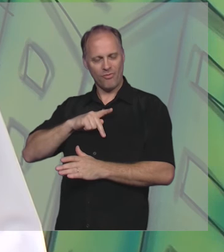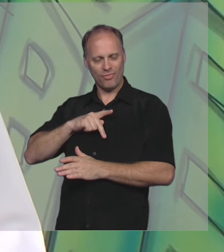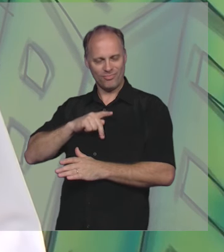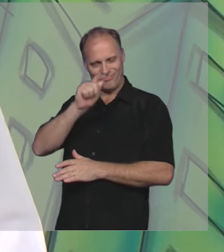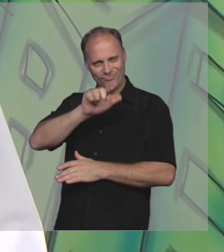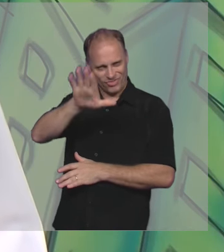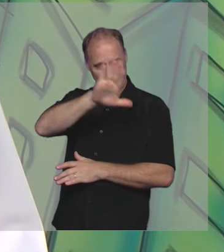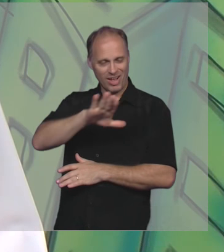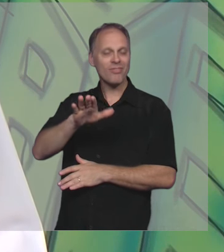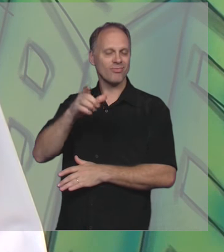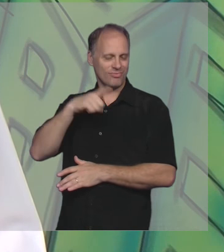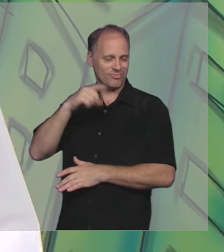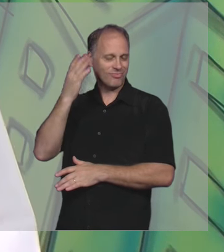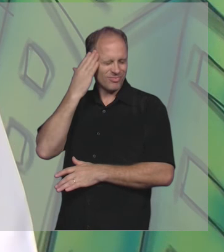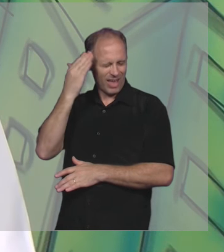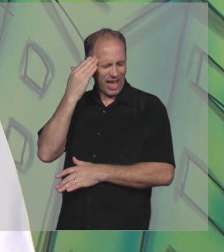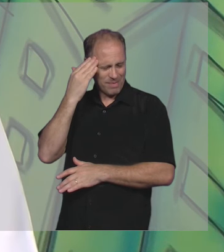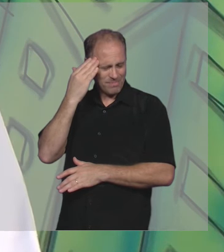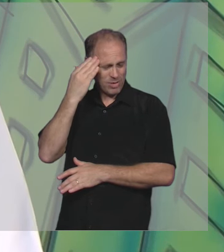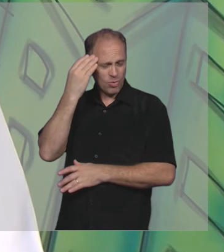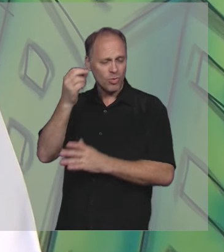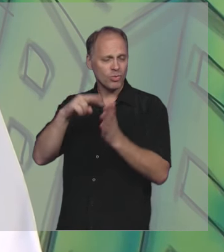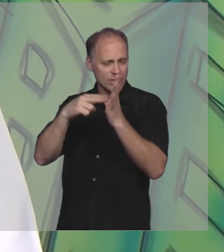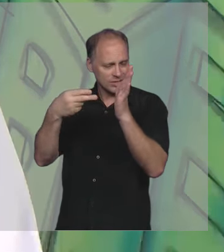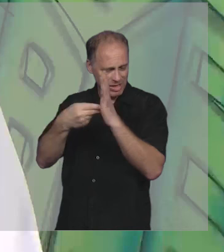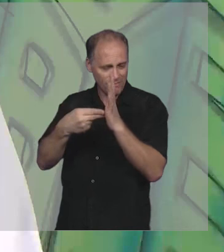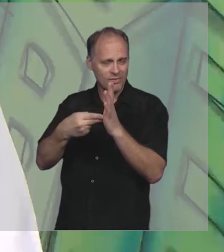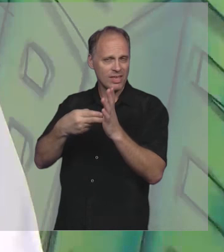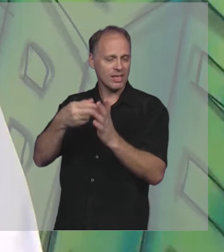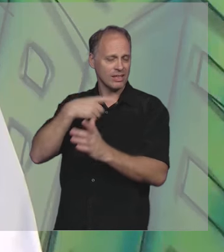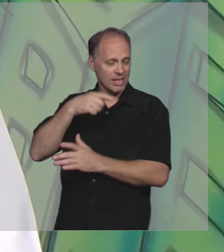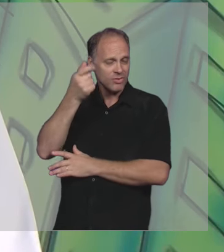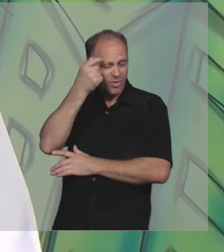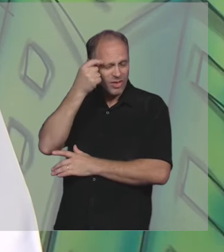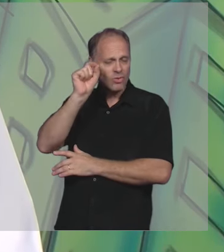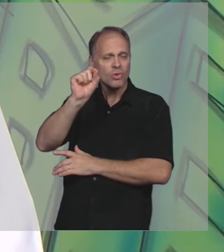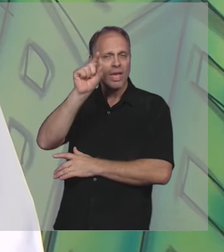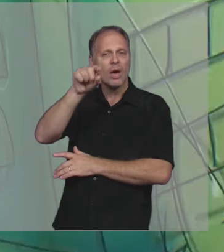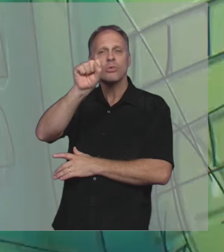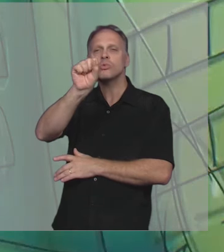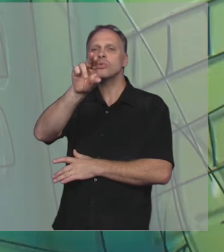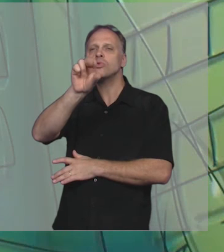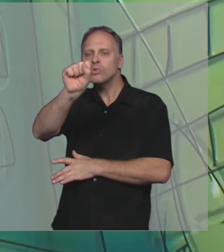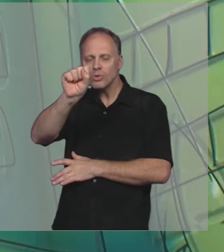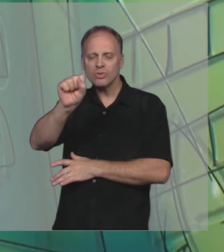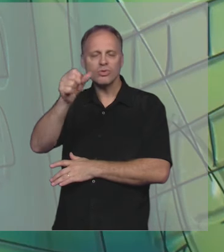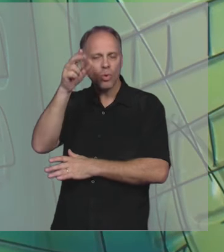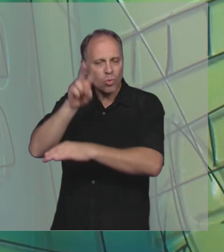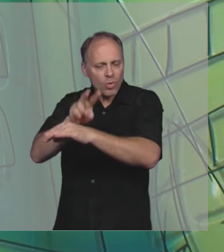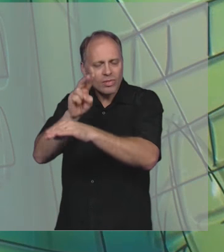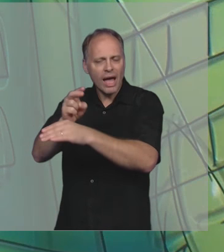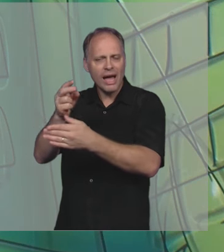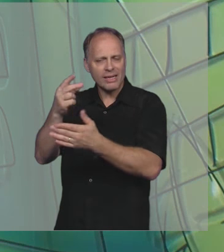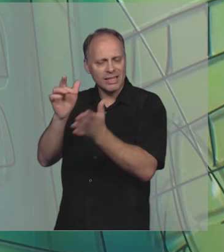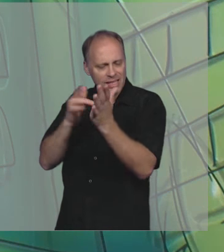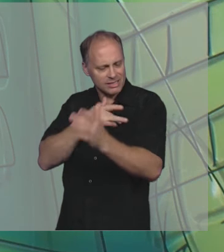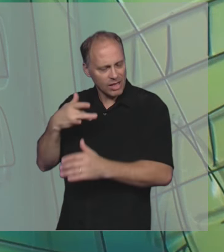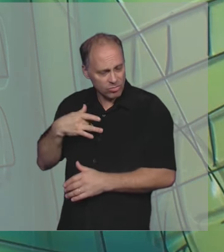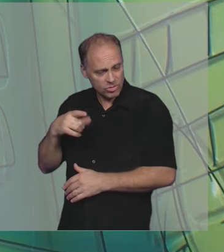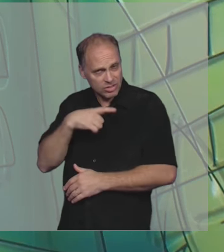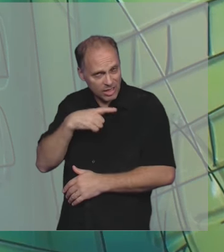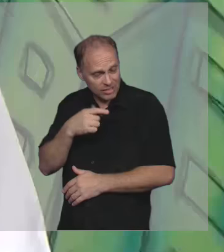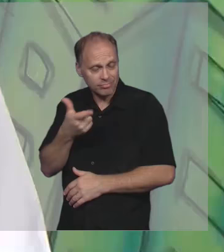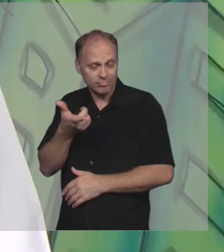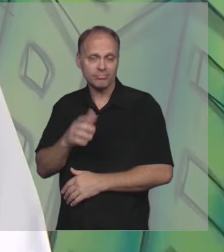em geral tem consciência da importância do SUS, né, da utilização do SUS, da prevenção, como o senhor falou antes? Com o